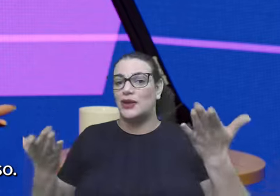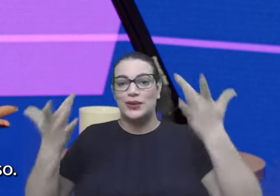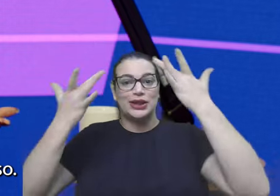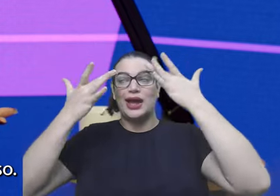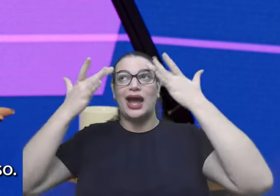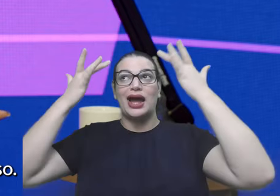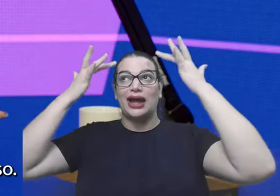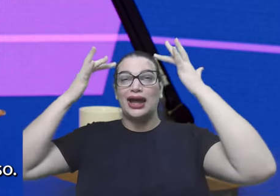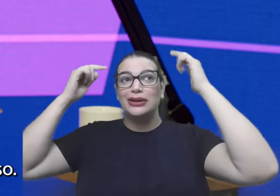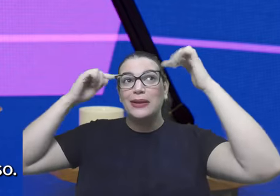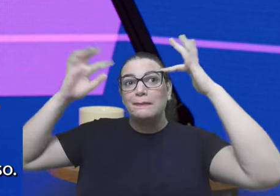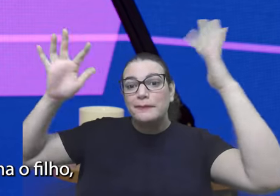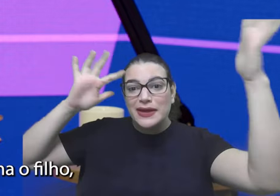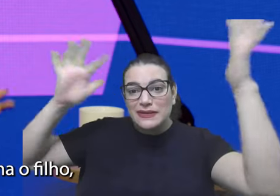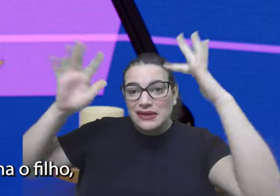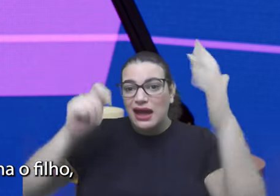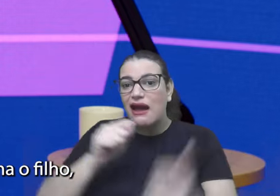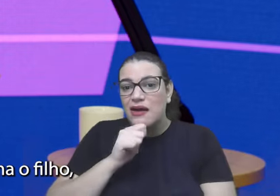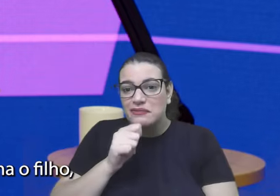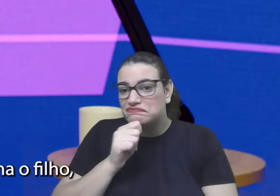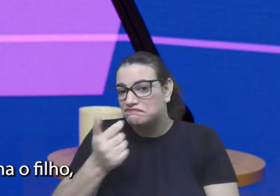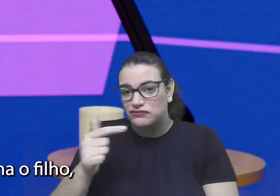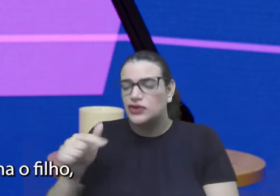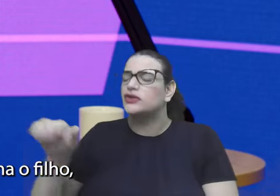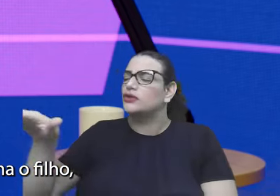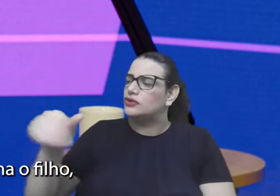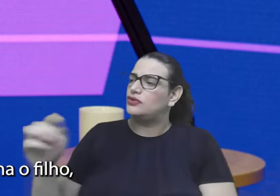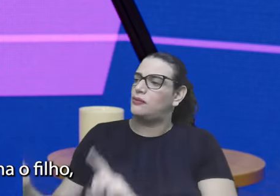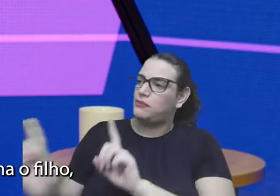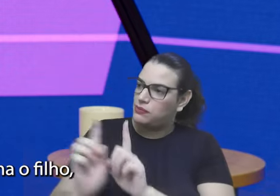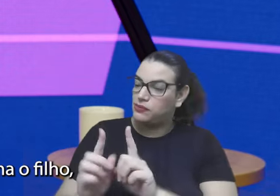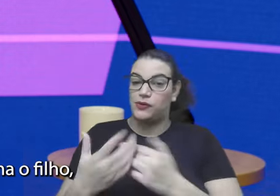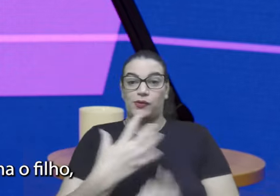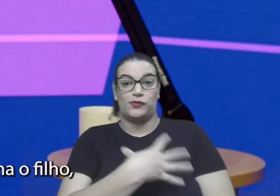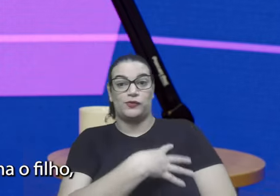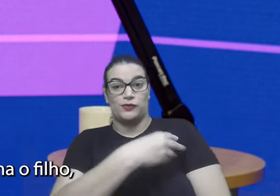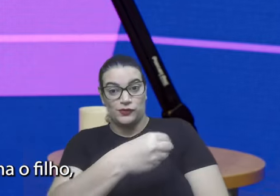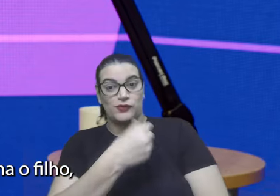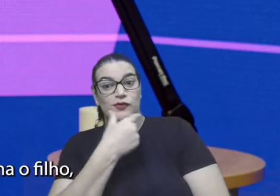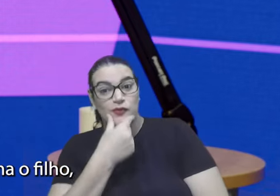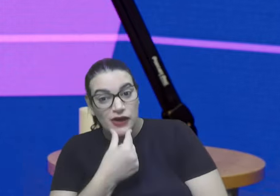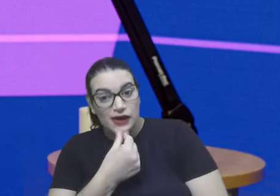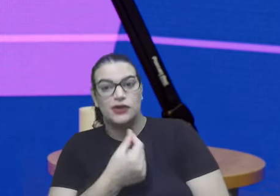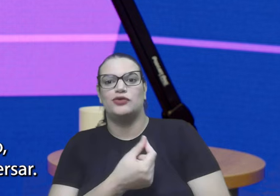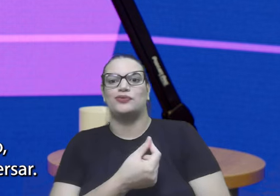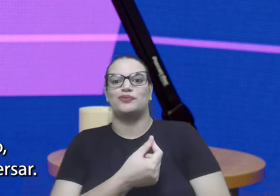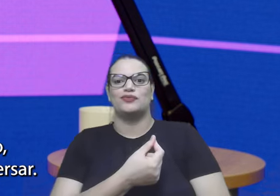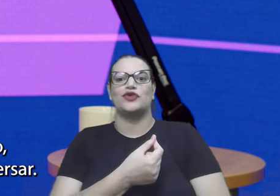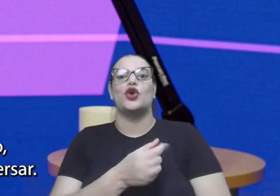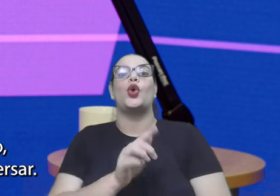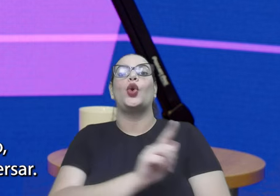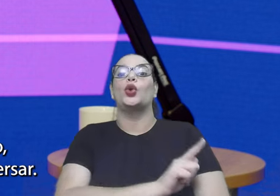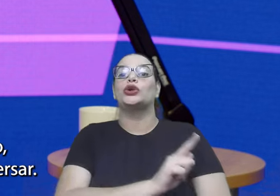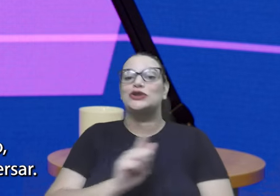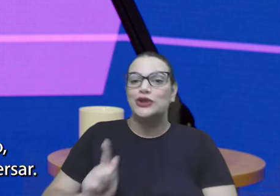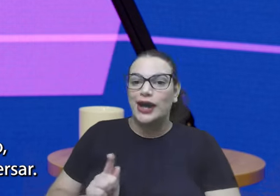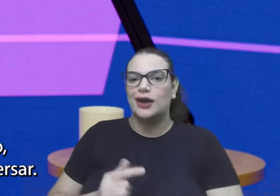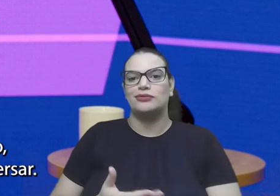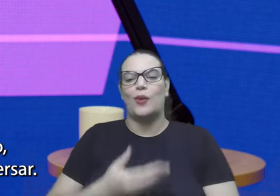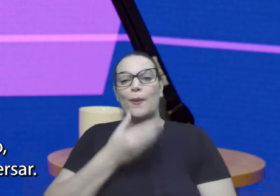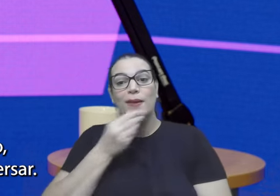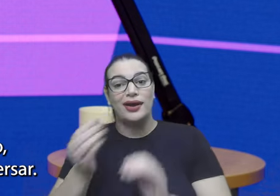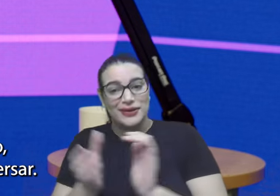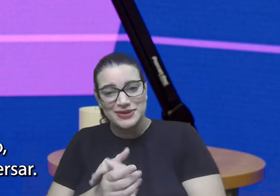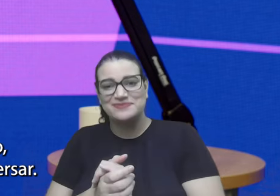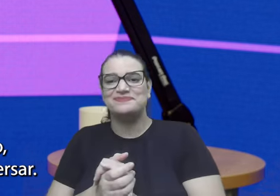parou para pensar sobre isso então chama para conversar chama o filho chama o genro o